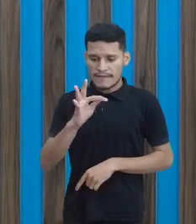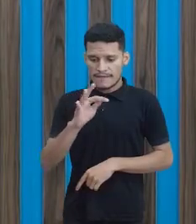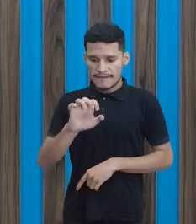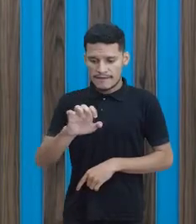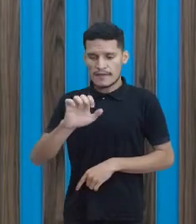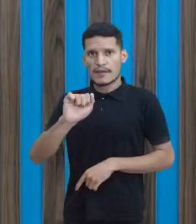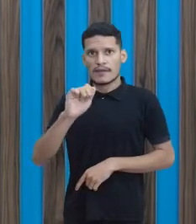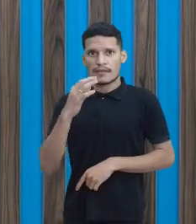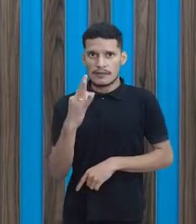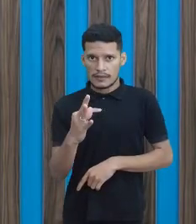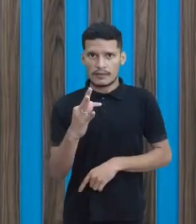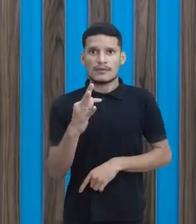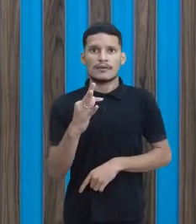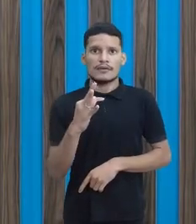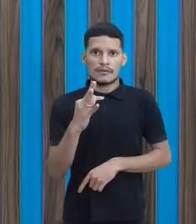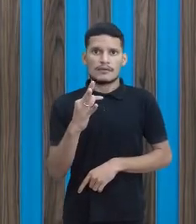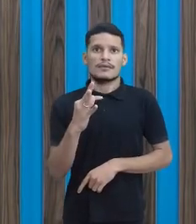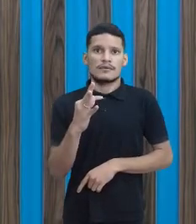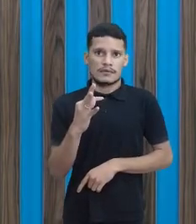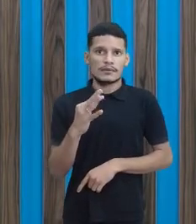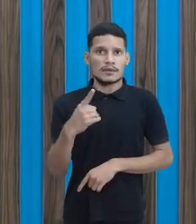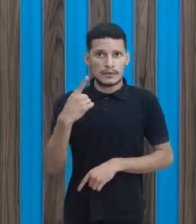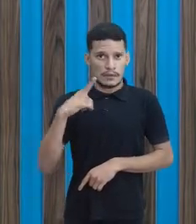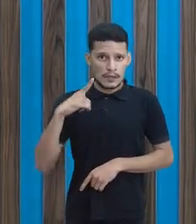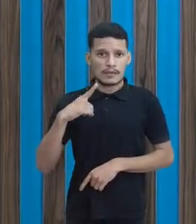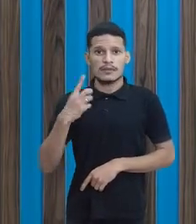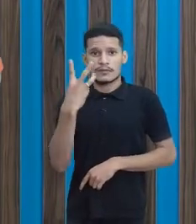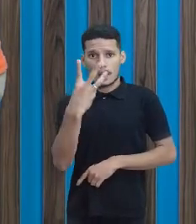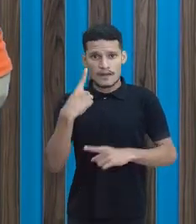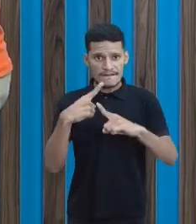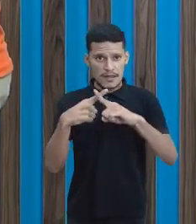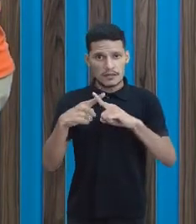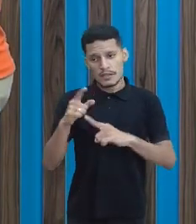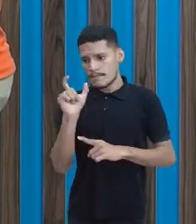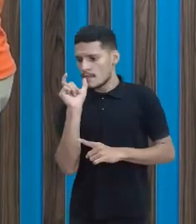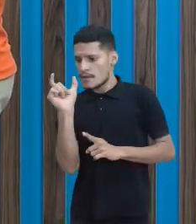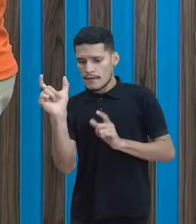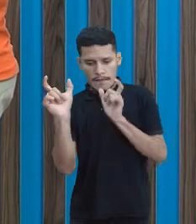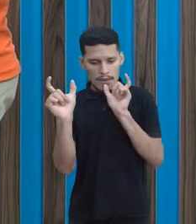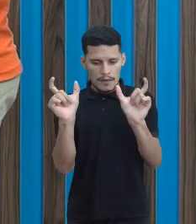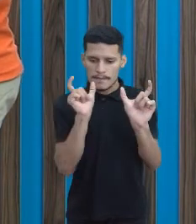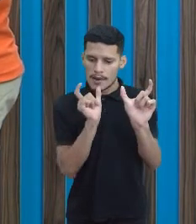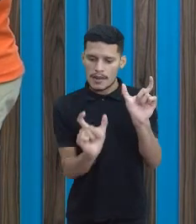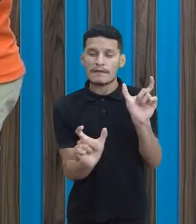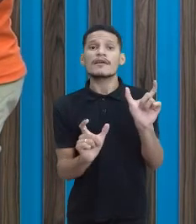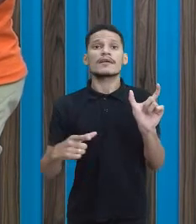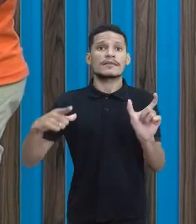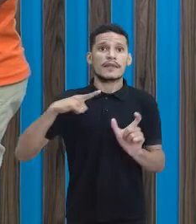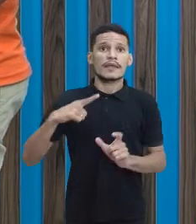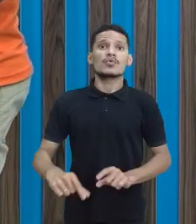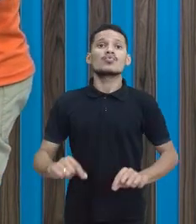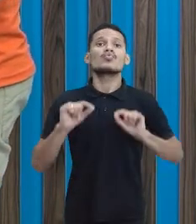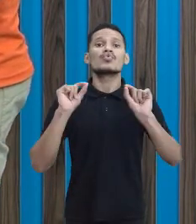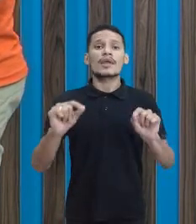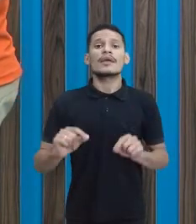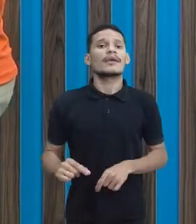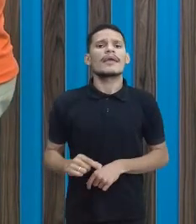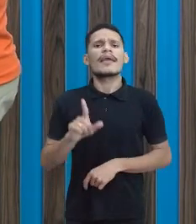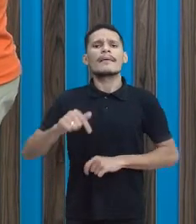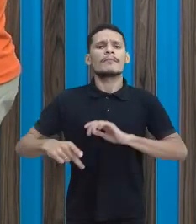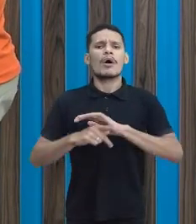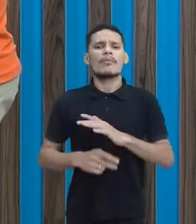defeat, defeated e defeat também. Ou seja, essa palavra defeat é derrota,